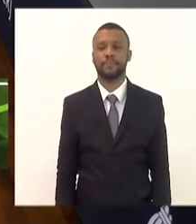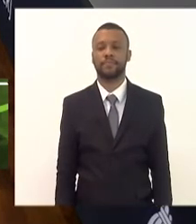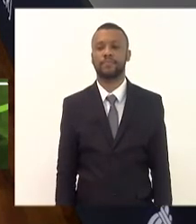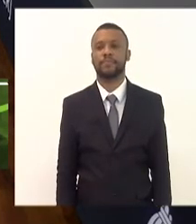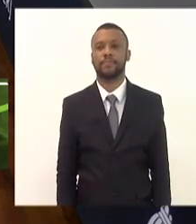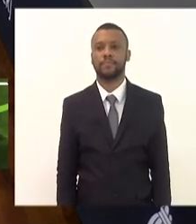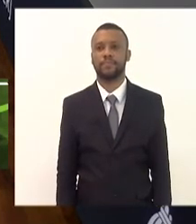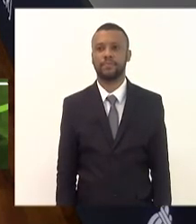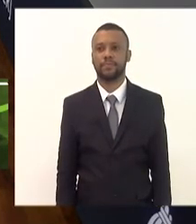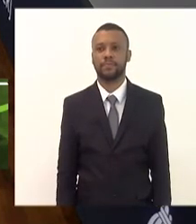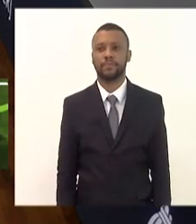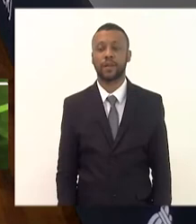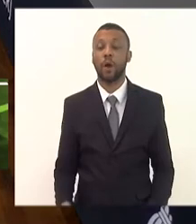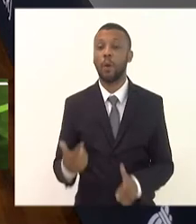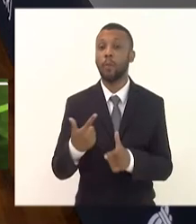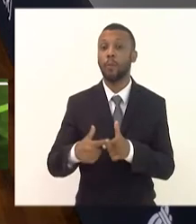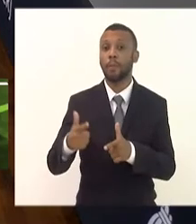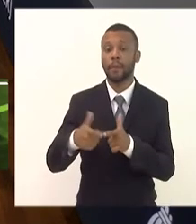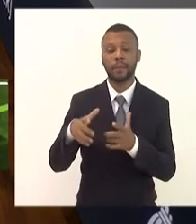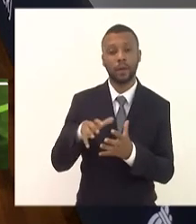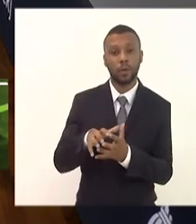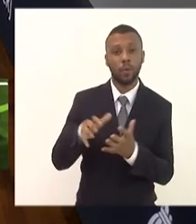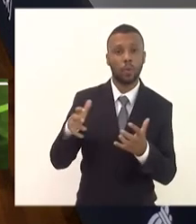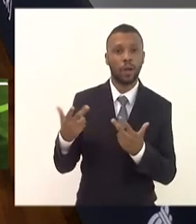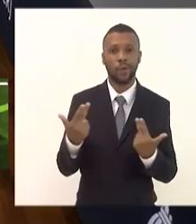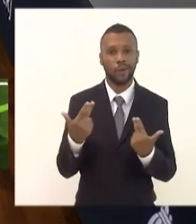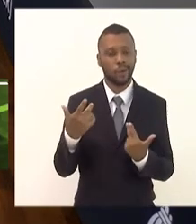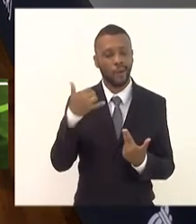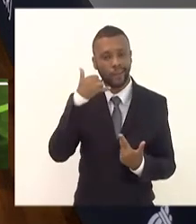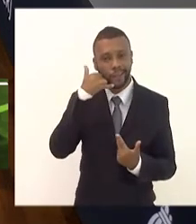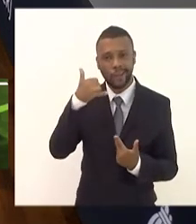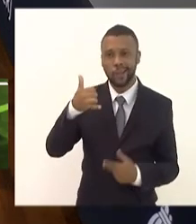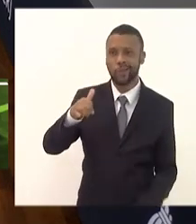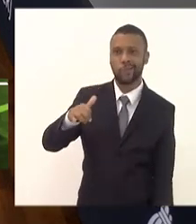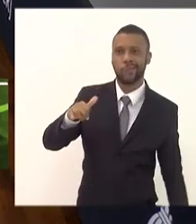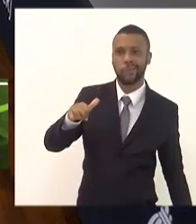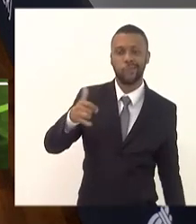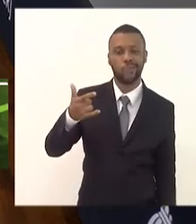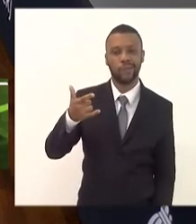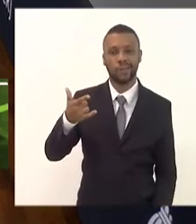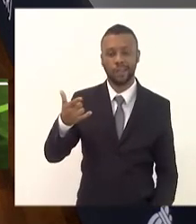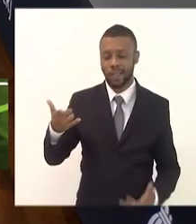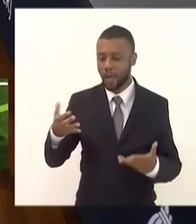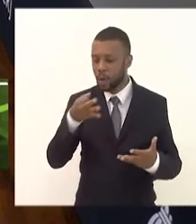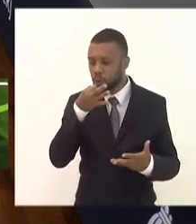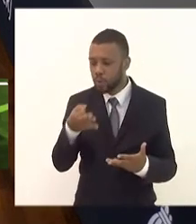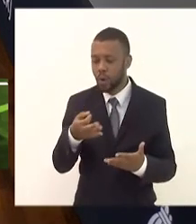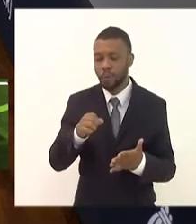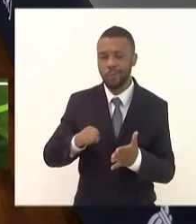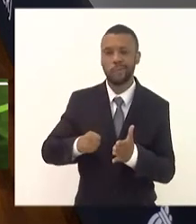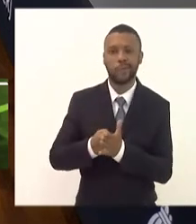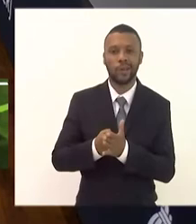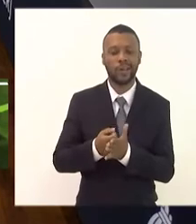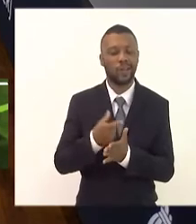problema da terceira idade, como eu, é o telefone celular, que não sabe onde tira o som. Vocês,